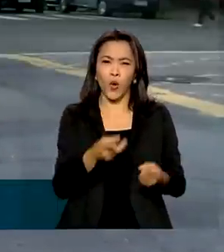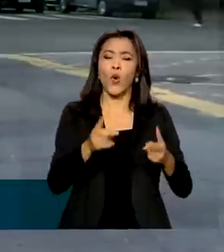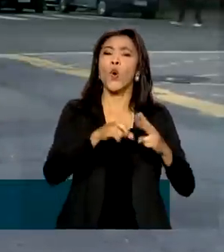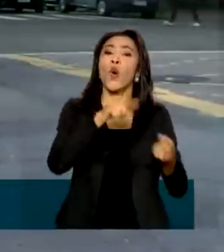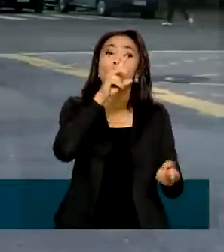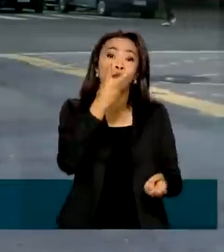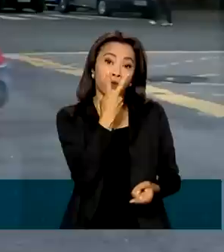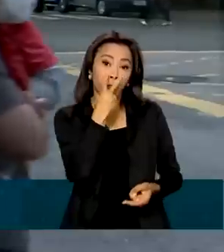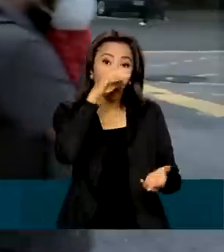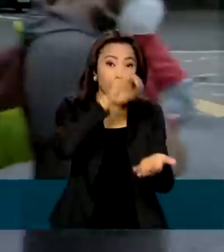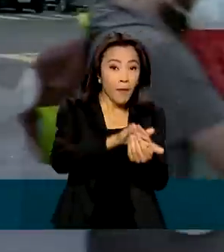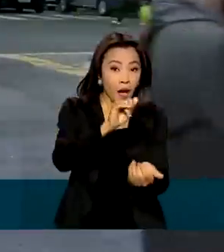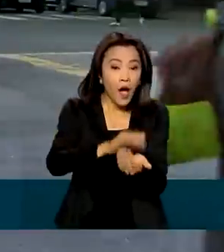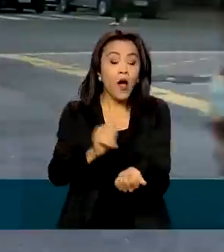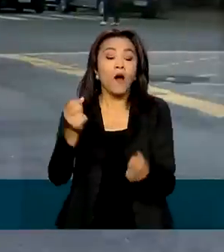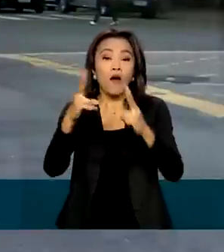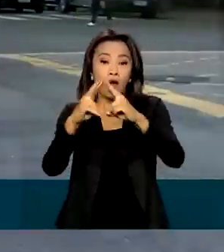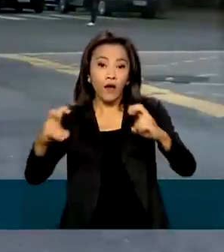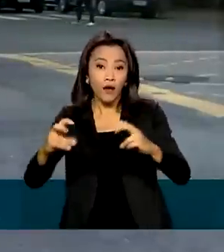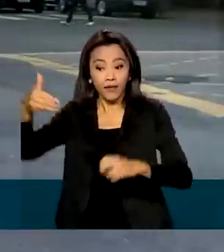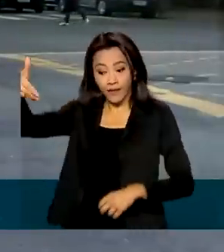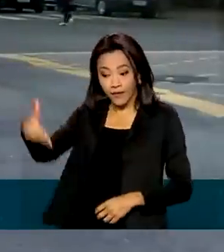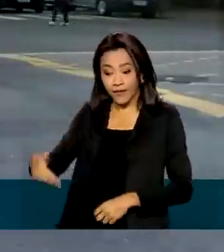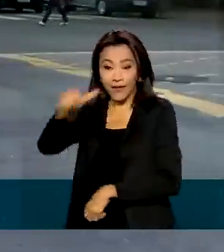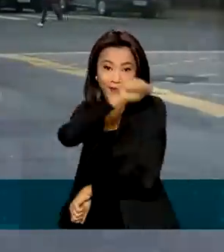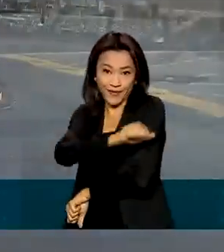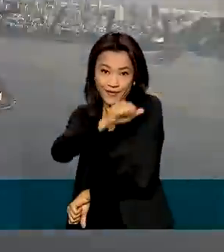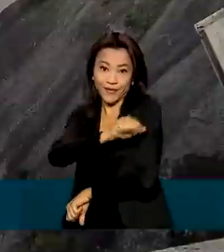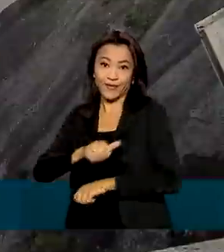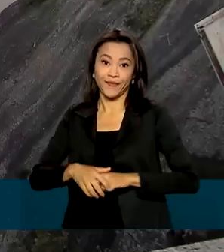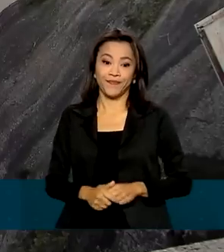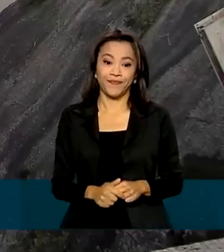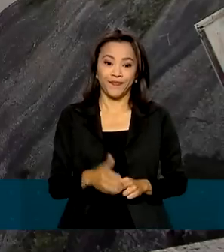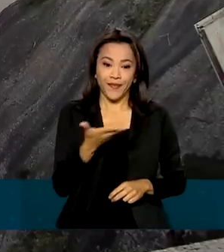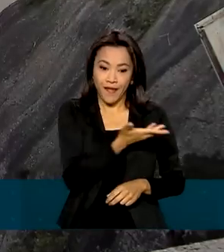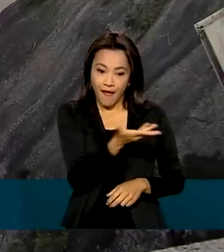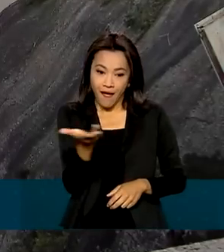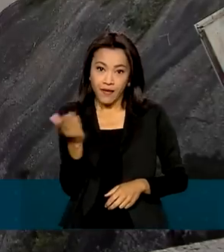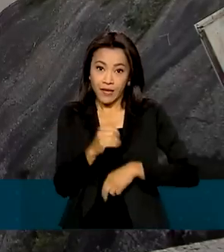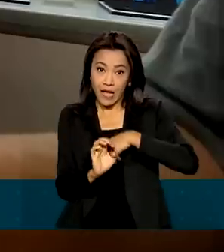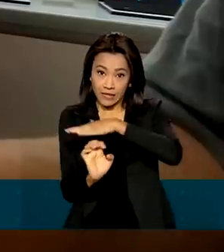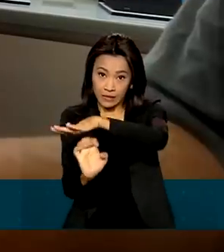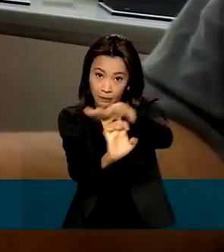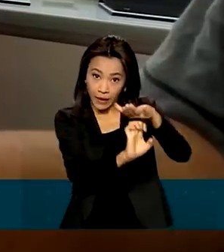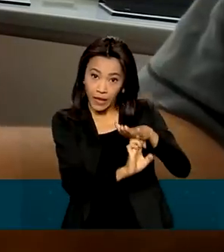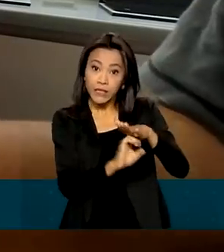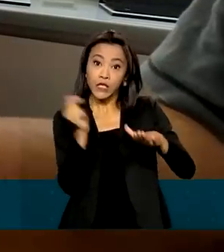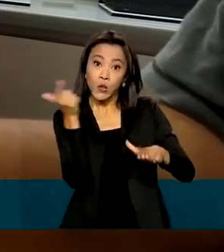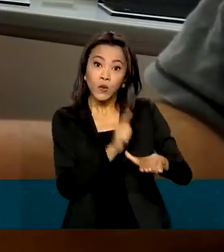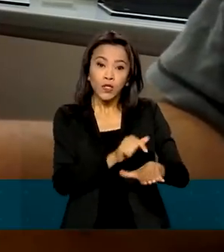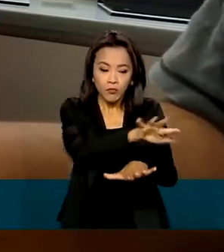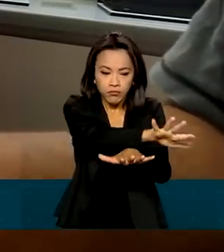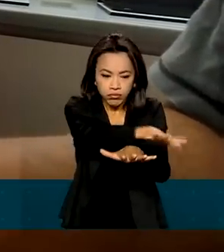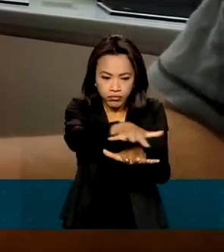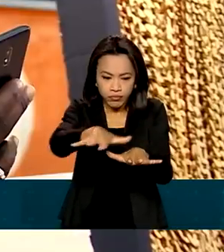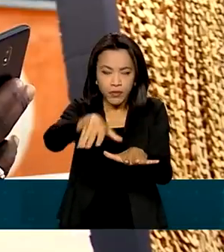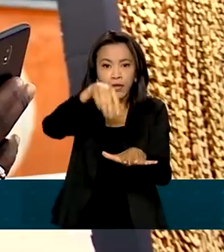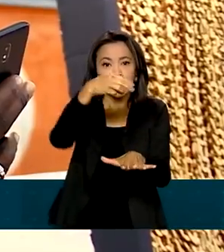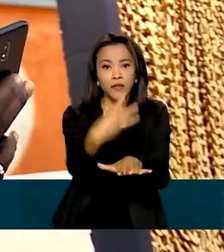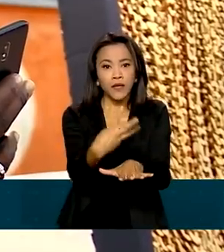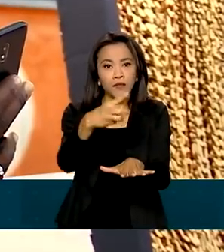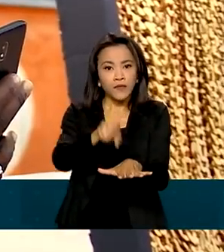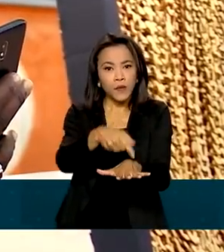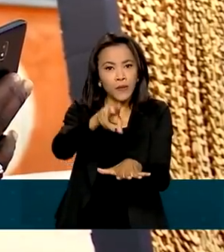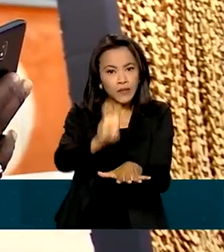Vitória, Palmas, Florianópolis e aqui no Rio de Janeiro, Xmênia. As empresas que adquiriram a faixa de 3,5